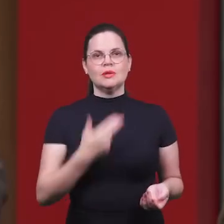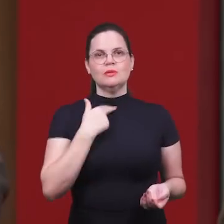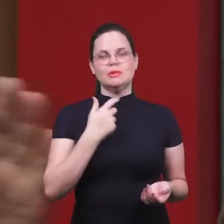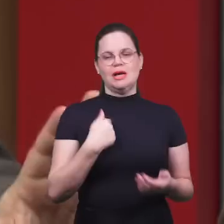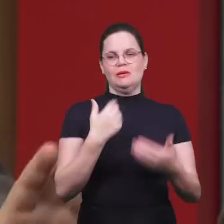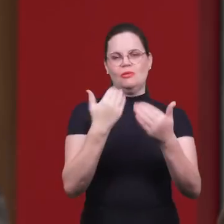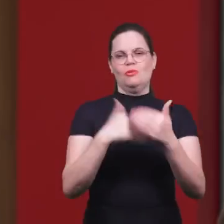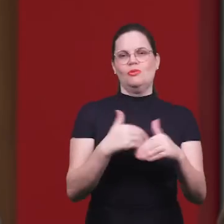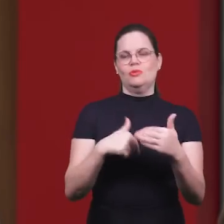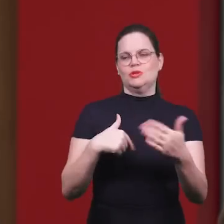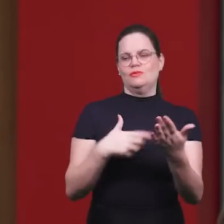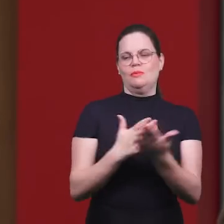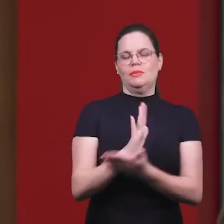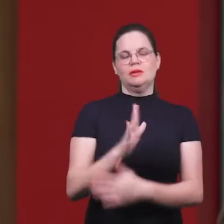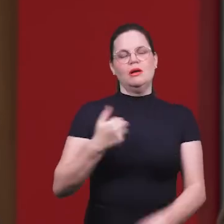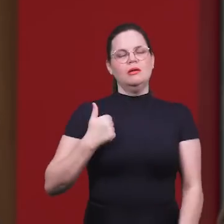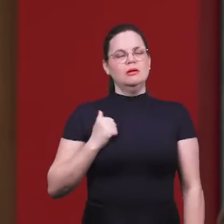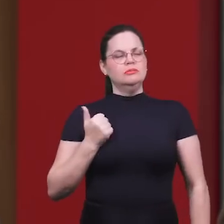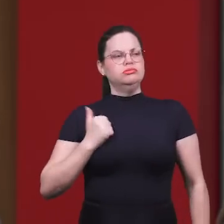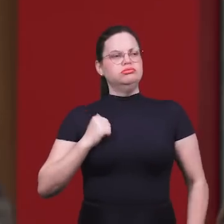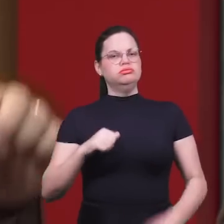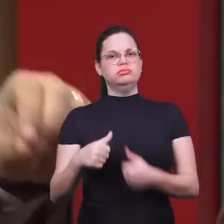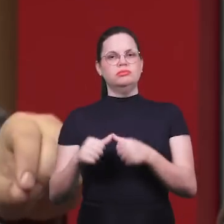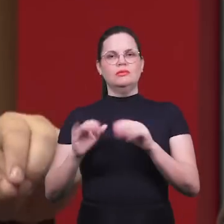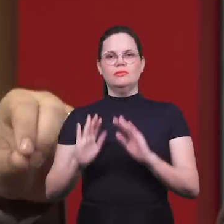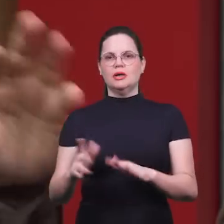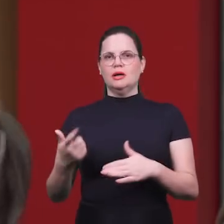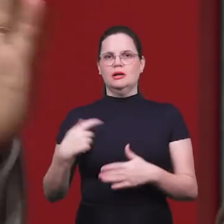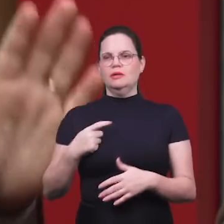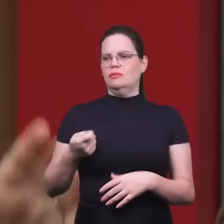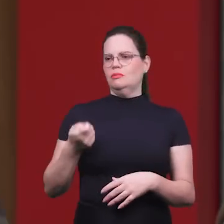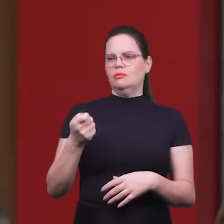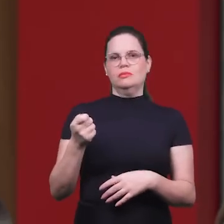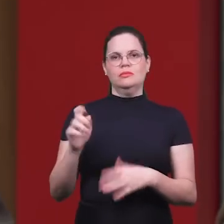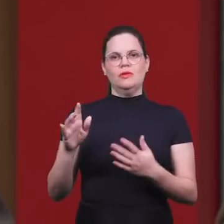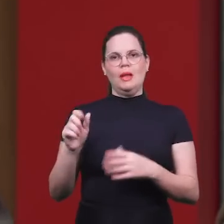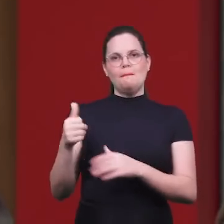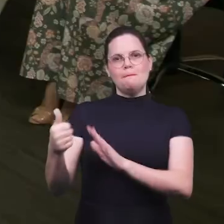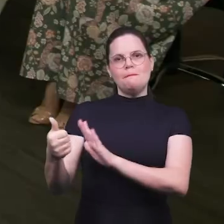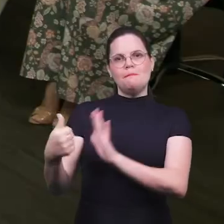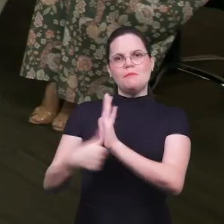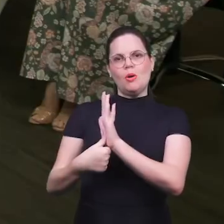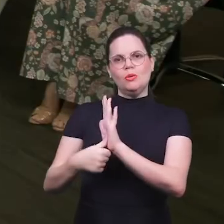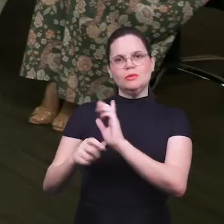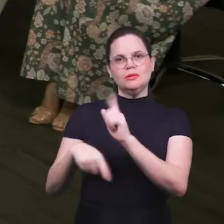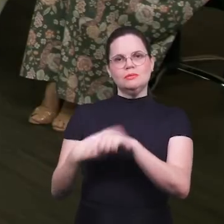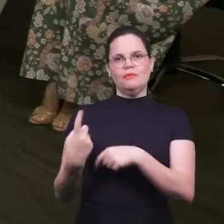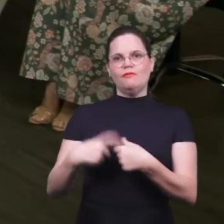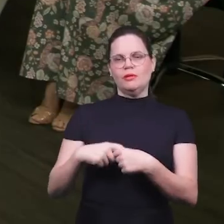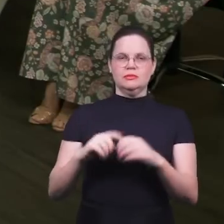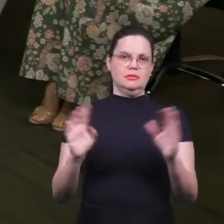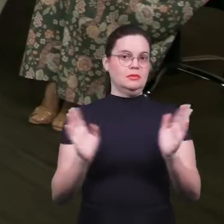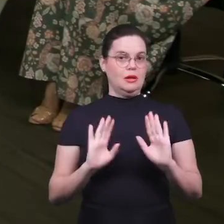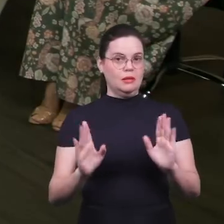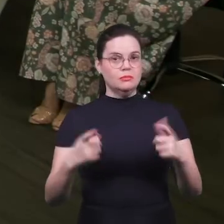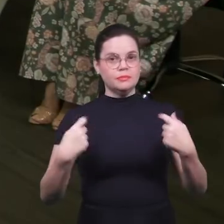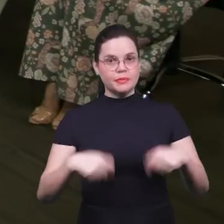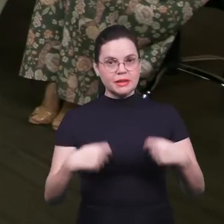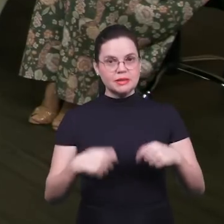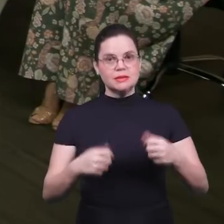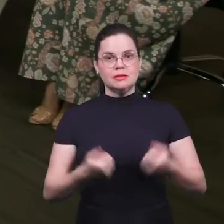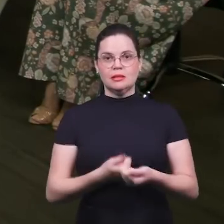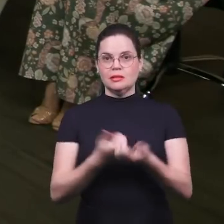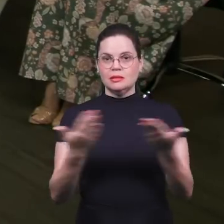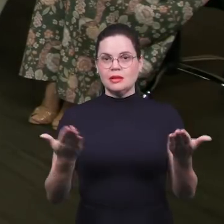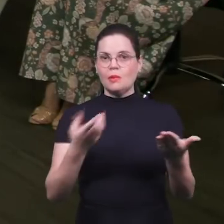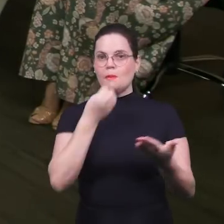no concurso e está tudo certo, vou ficar lá, vou lá bater meu cartão, não existe mais isso não. As pessoas estão sendo pressionadas a dar resultado. É isso aí.